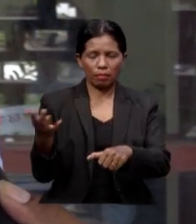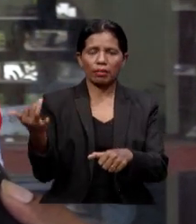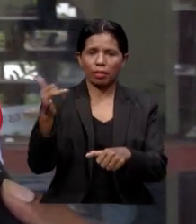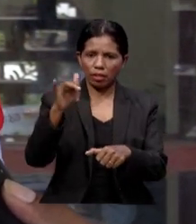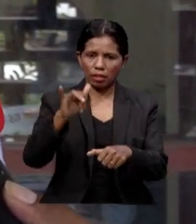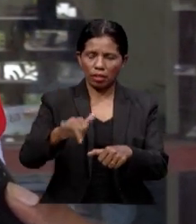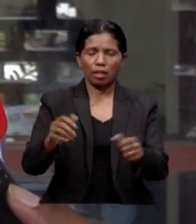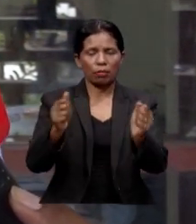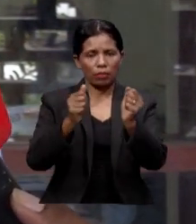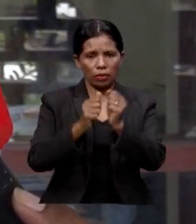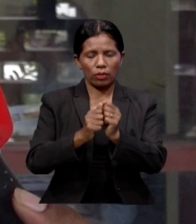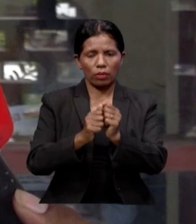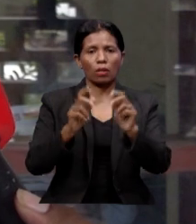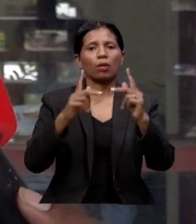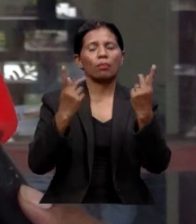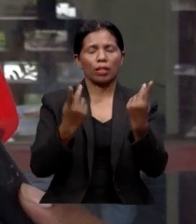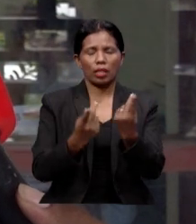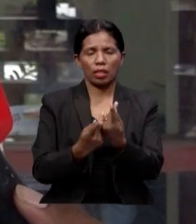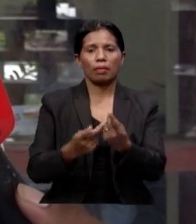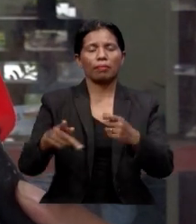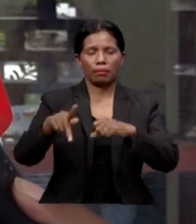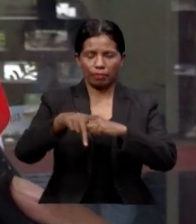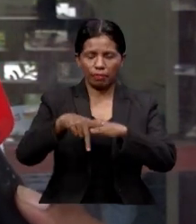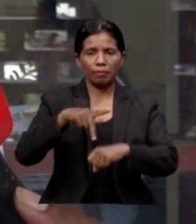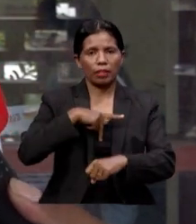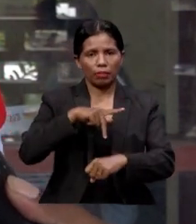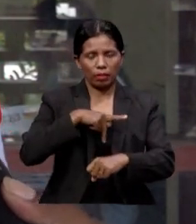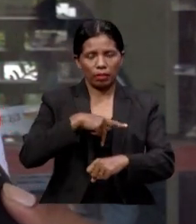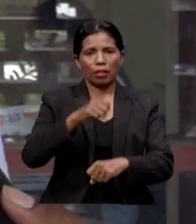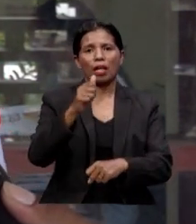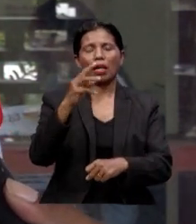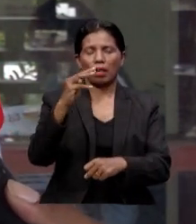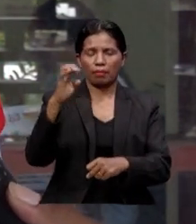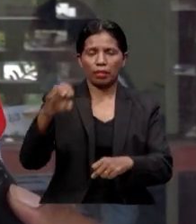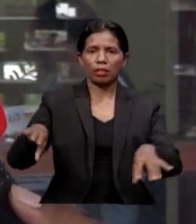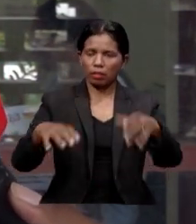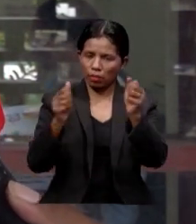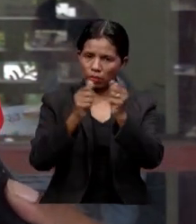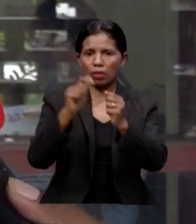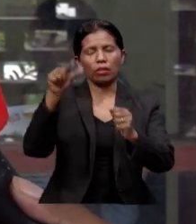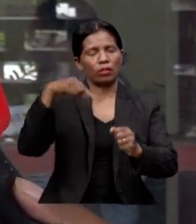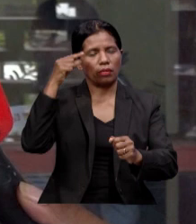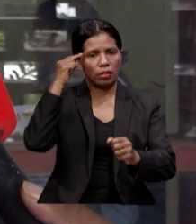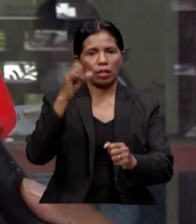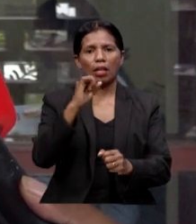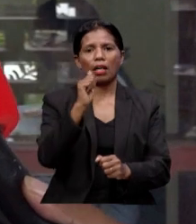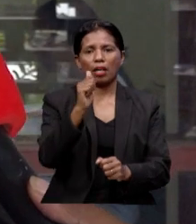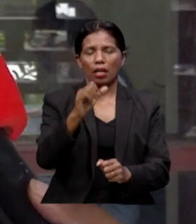setor privado, normal Banco Mundial, IMF, seria deal ho governo, a IFC maka